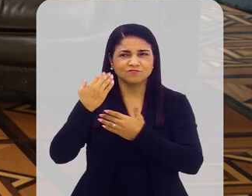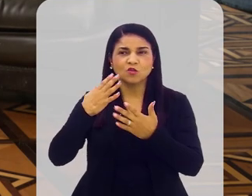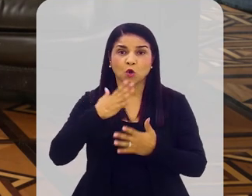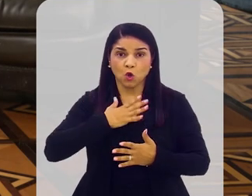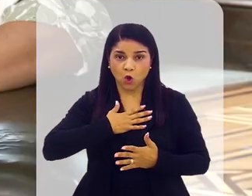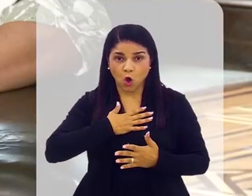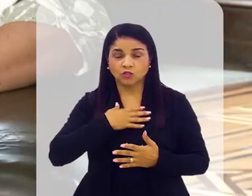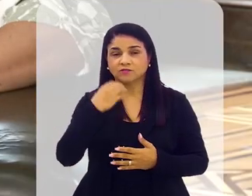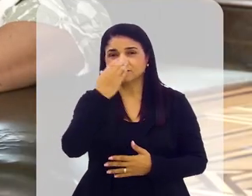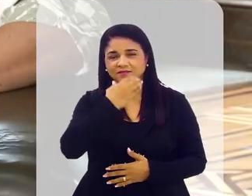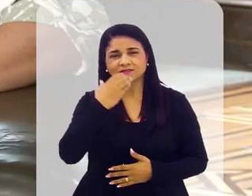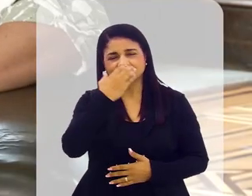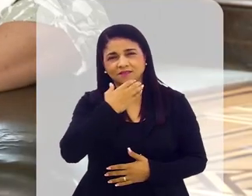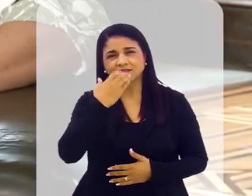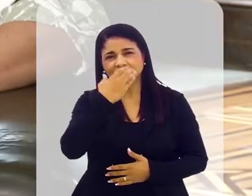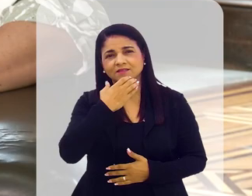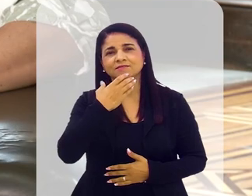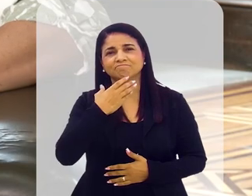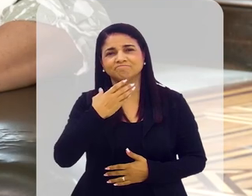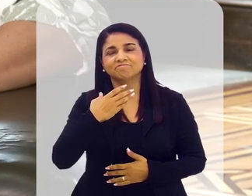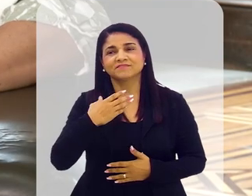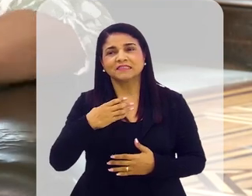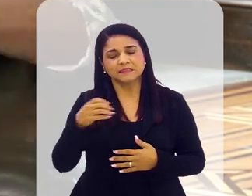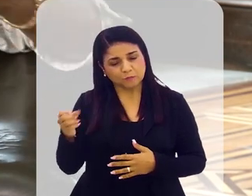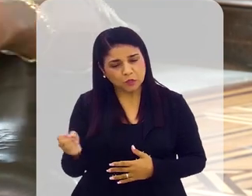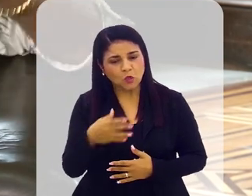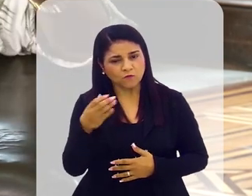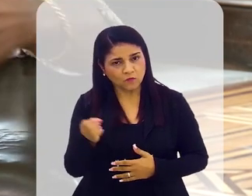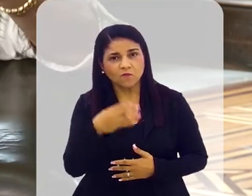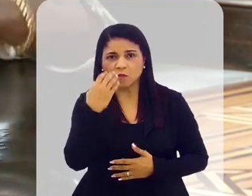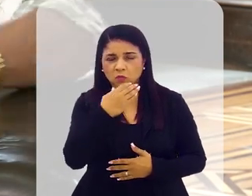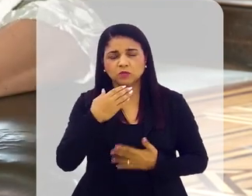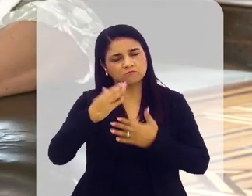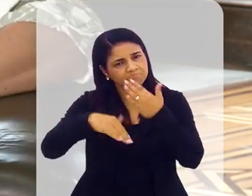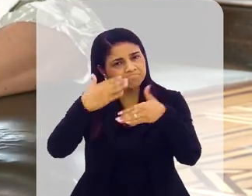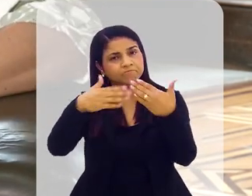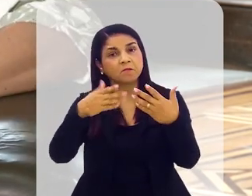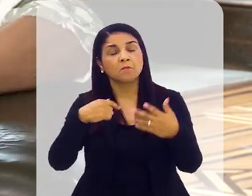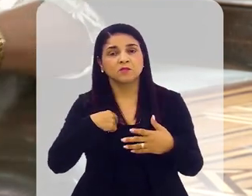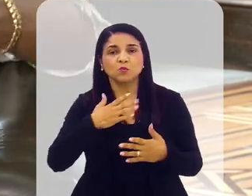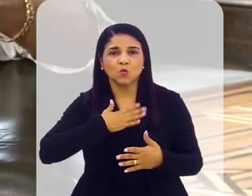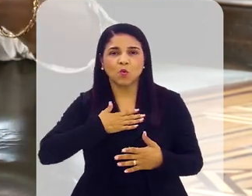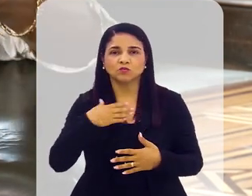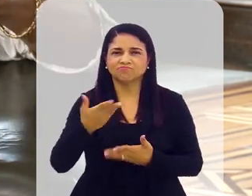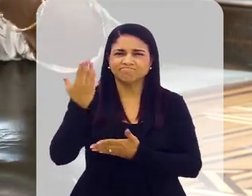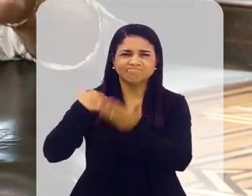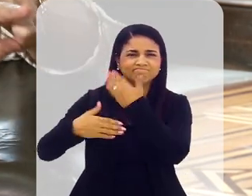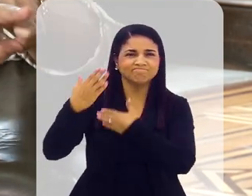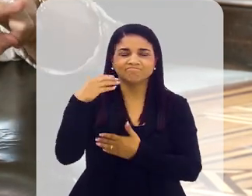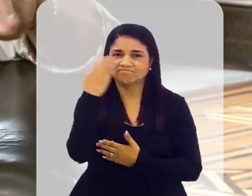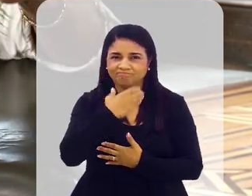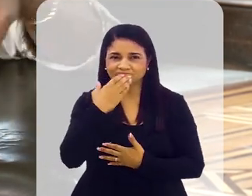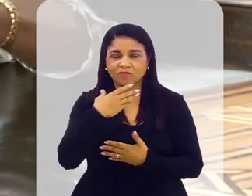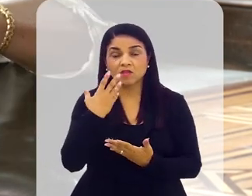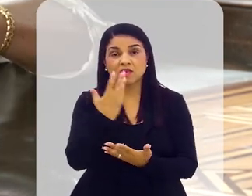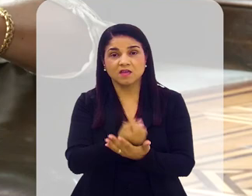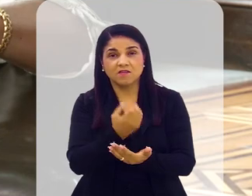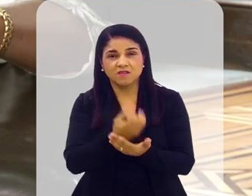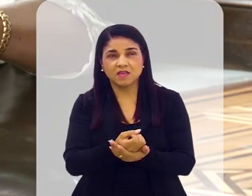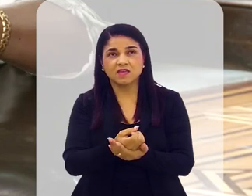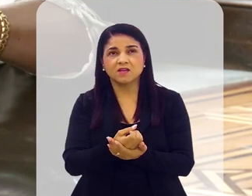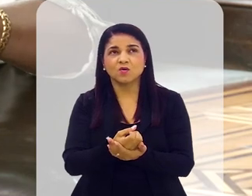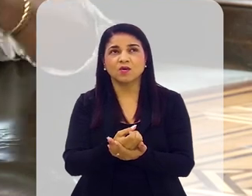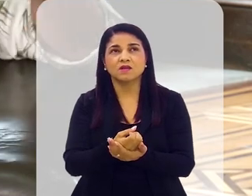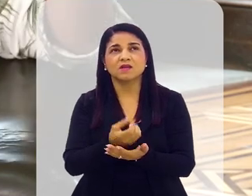antigas que eu gostava muito, aliás, gosto de cantar músicas antigas, né? Apesar da gente estar sempre evoluindo. Eu estou gravando, eu gravei agora